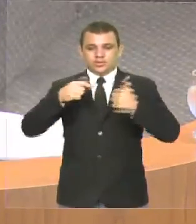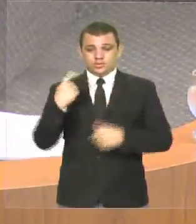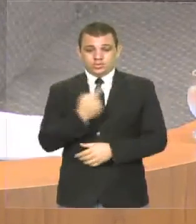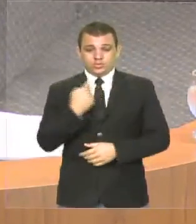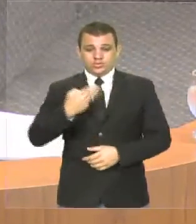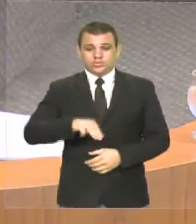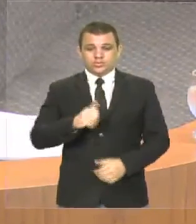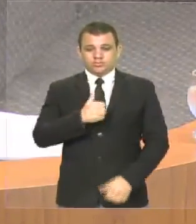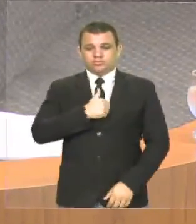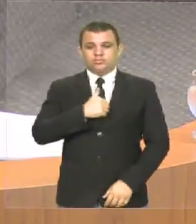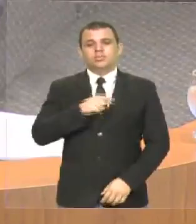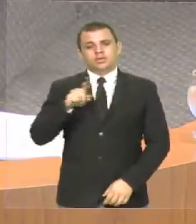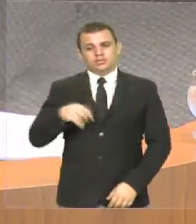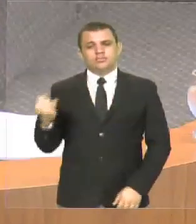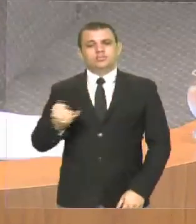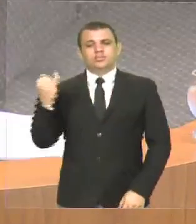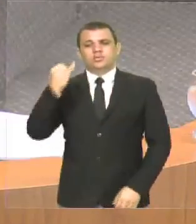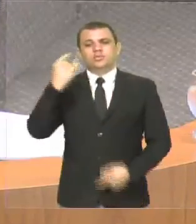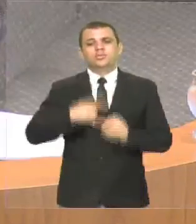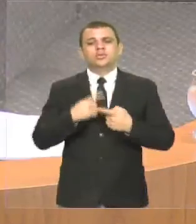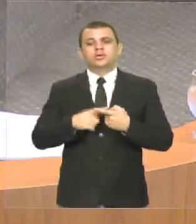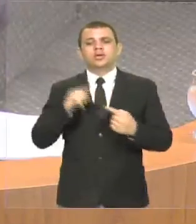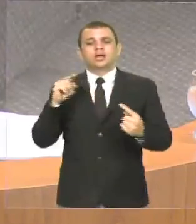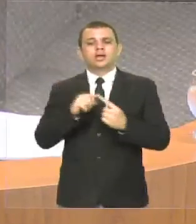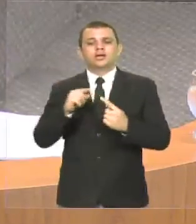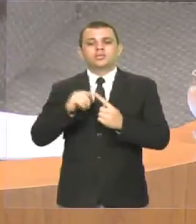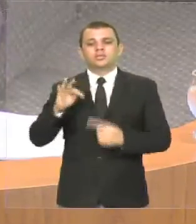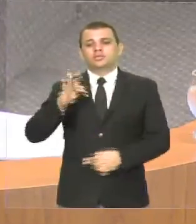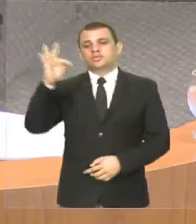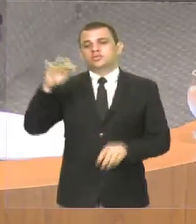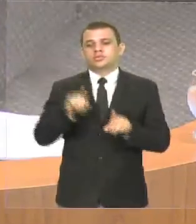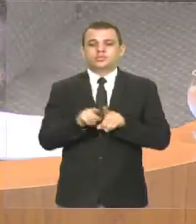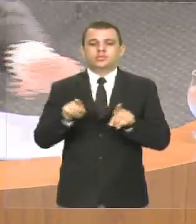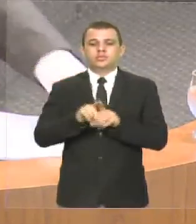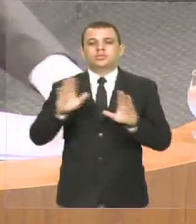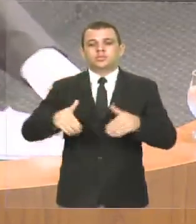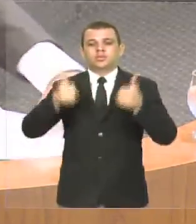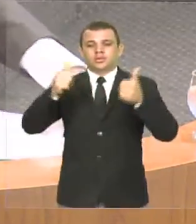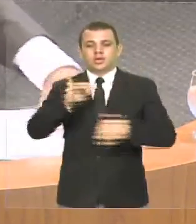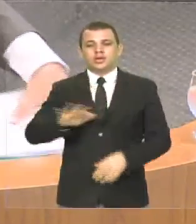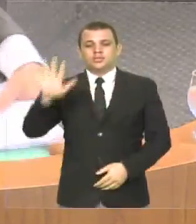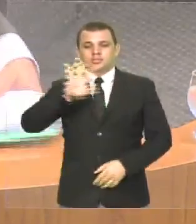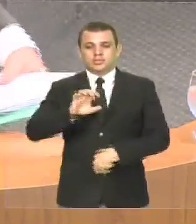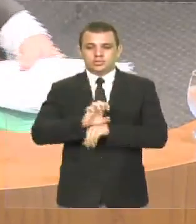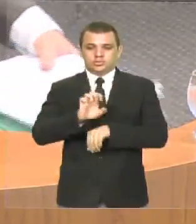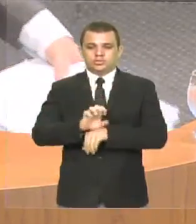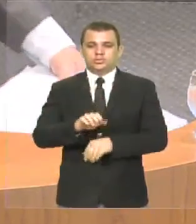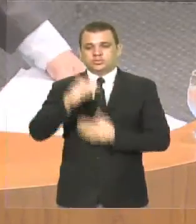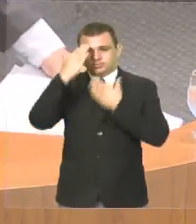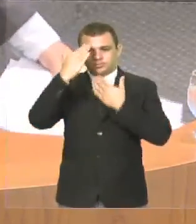maranhenses, é muito importante, porque isso reflete lá fora e melhora a imagem do nosso Estado. Muito obrigado.